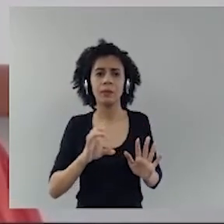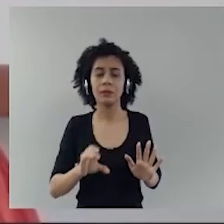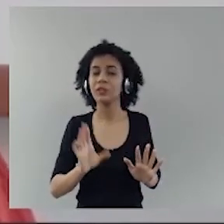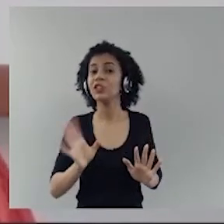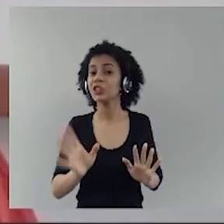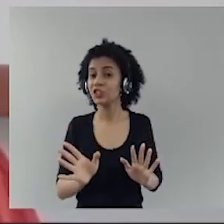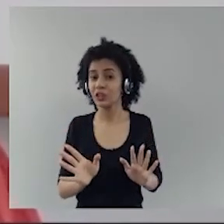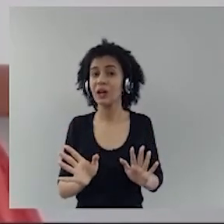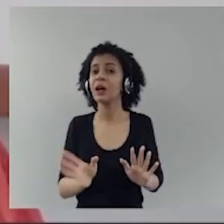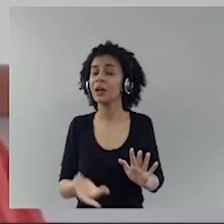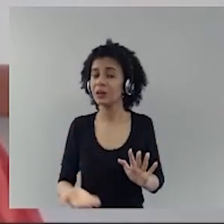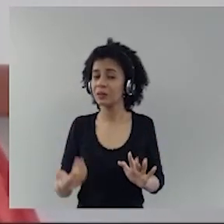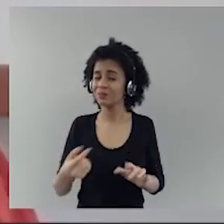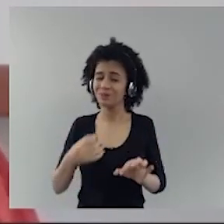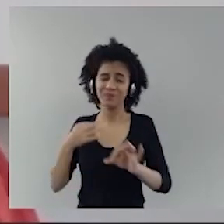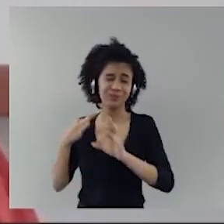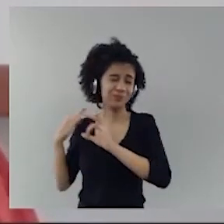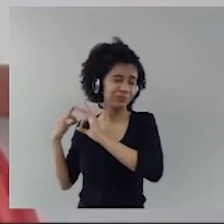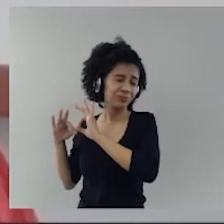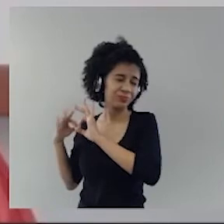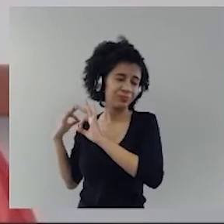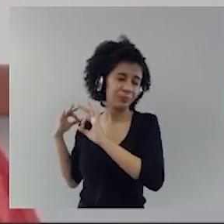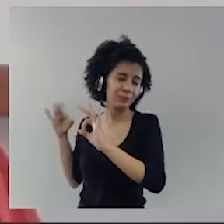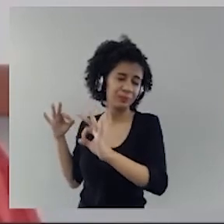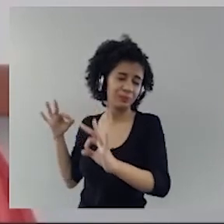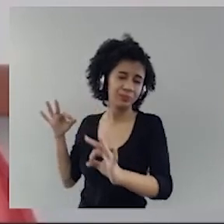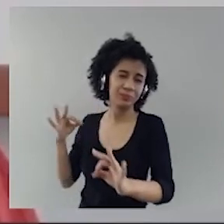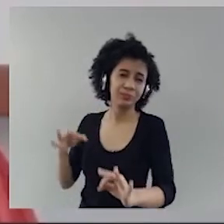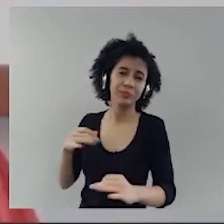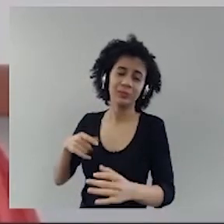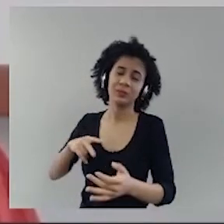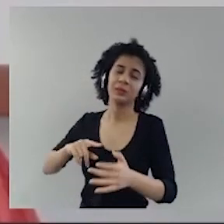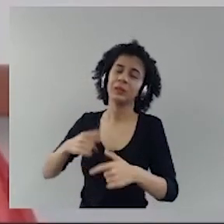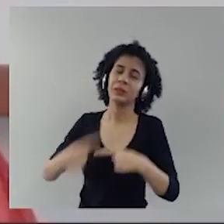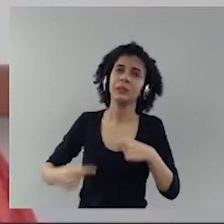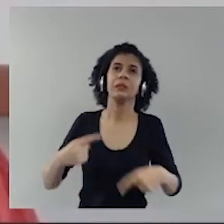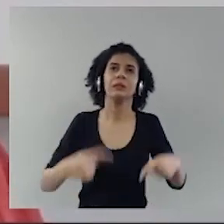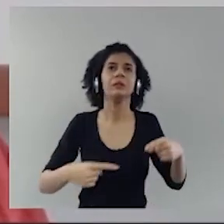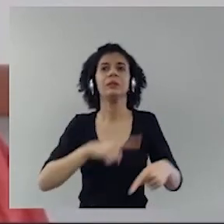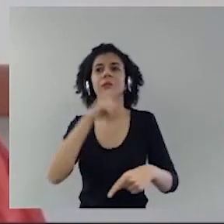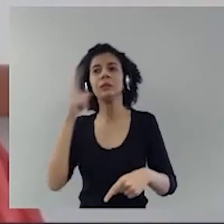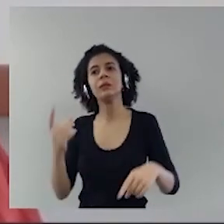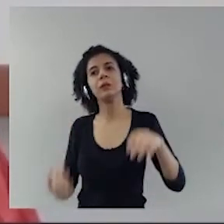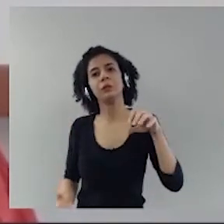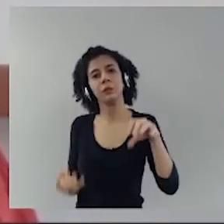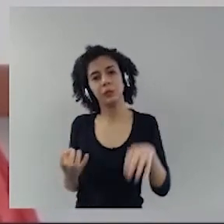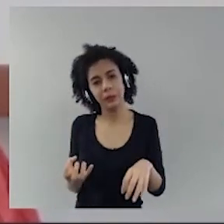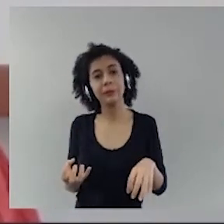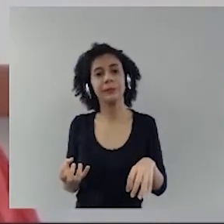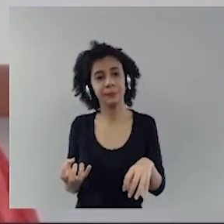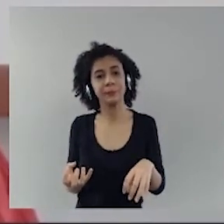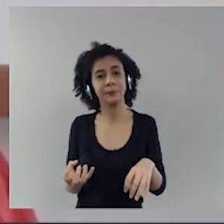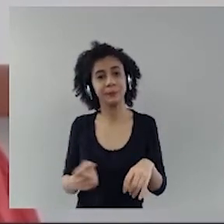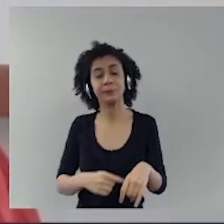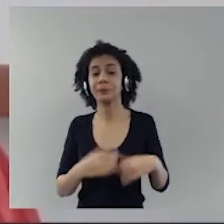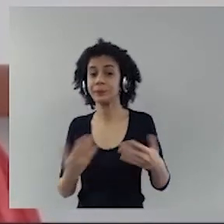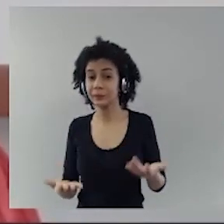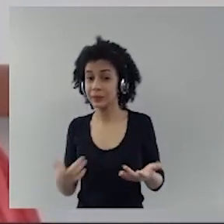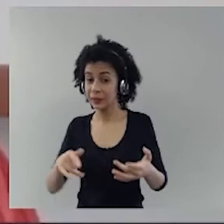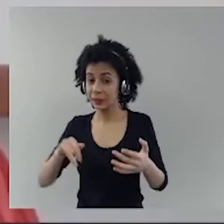forma ampla já foi longamente debatido debatido no congresso nacional e naquela oportunidade